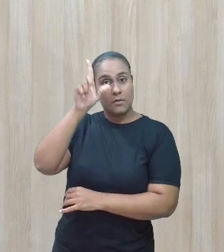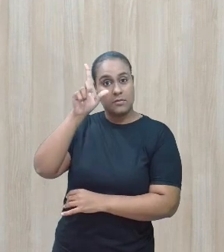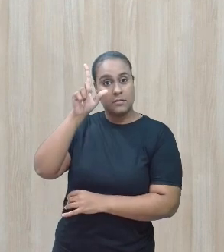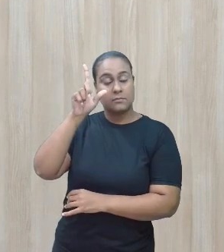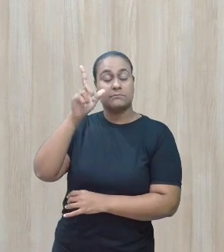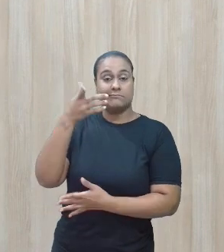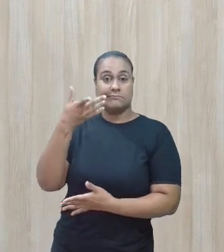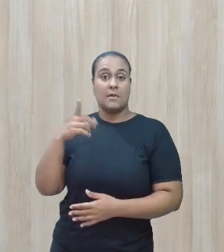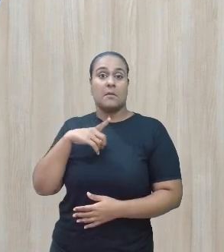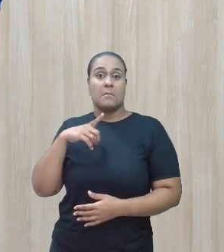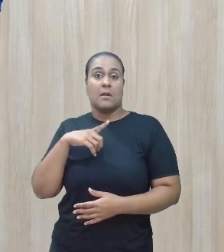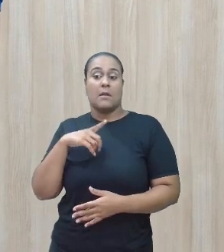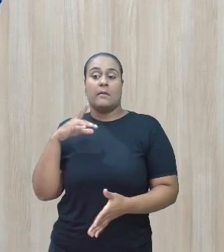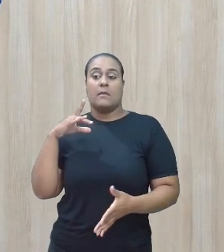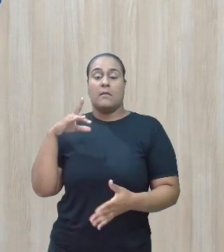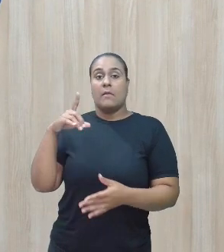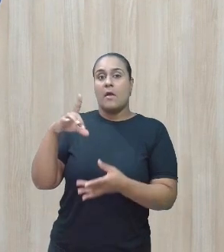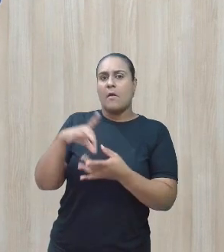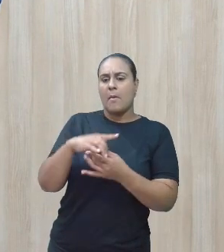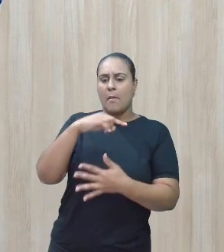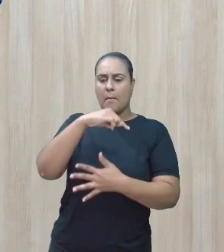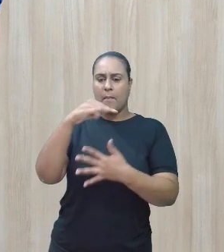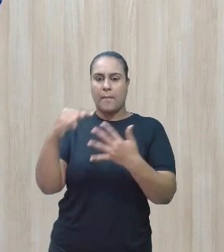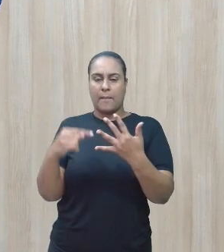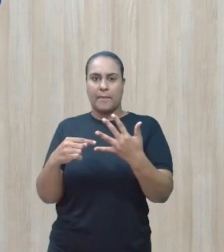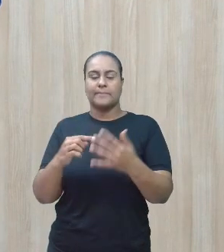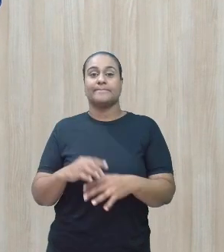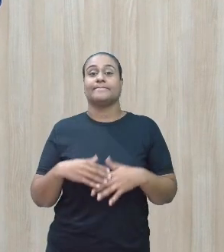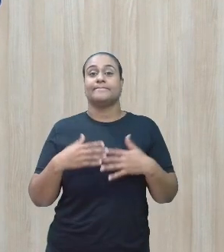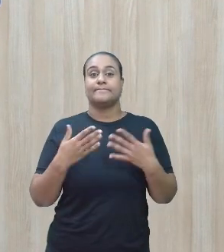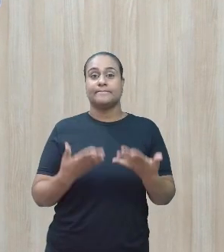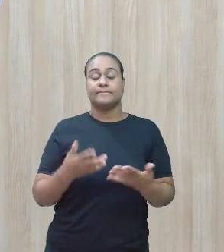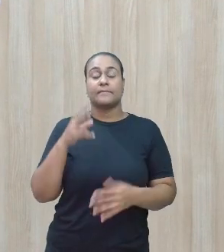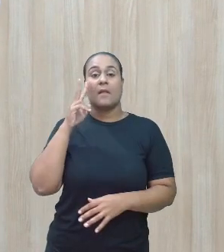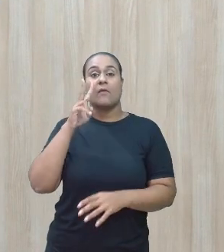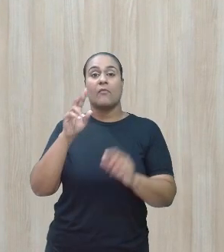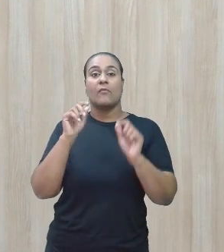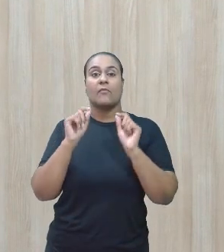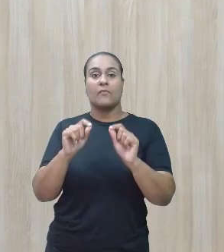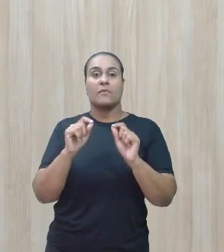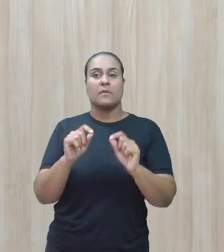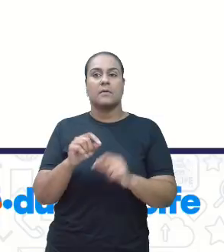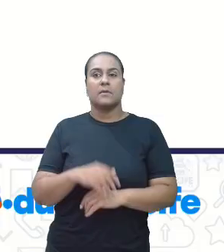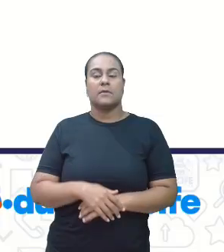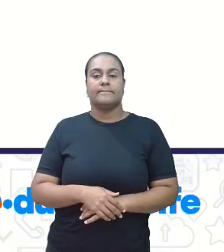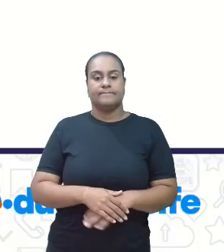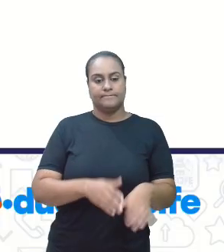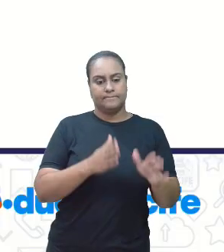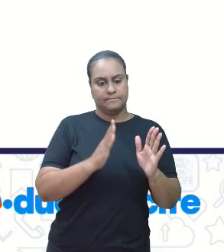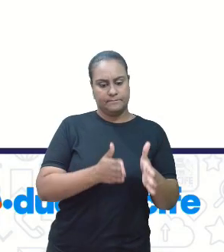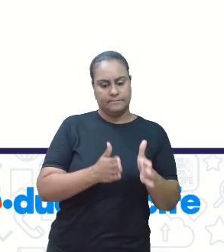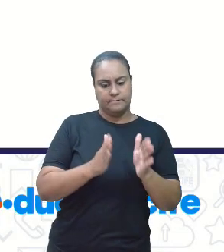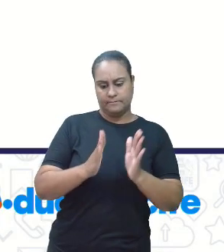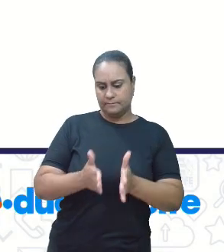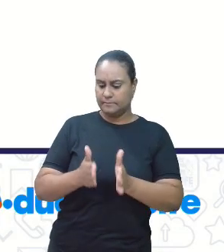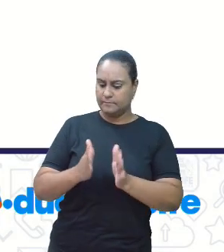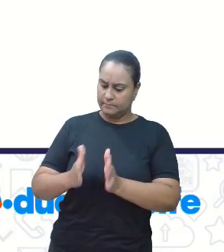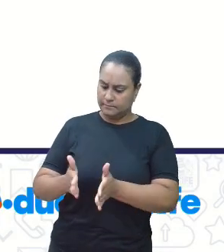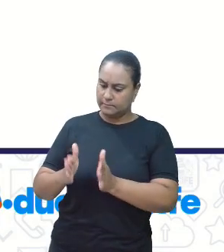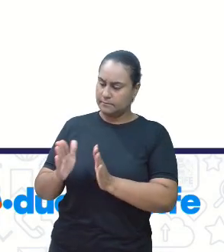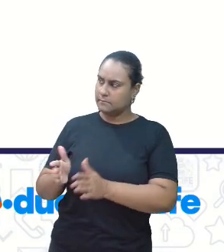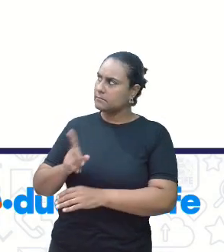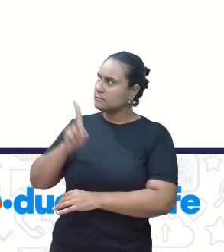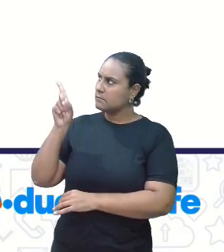para estabelecer determinados elementos, tá certo? Então a gente viu o seguinte, que essa sequência que eu estabeleci